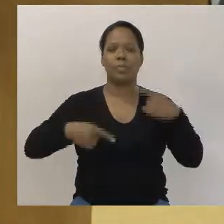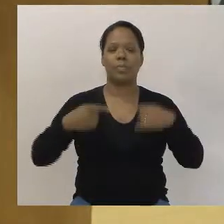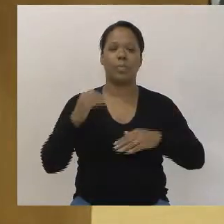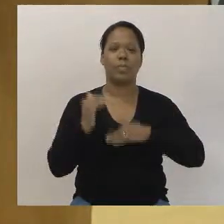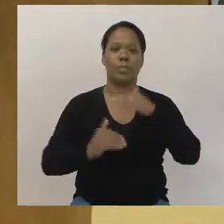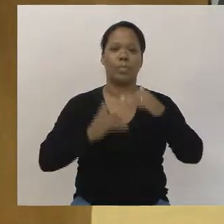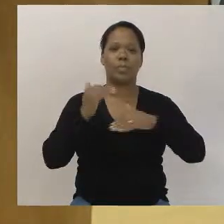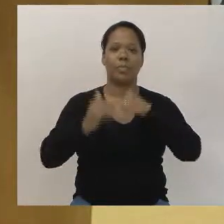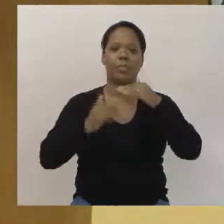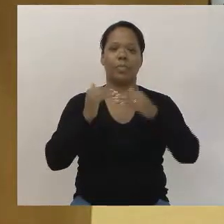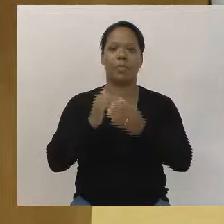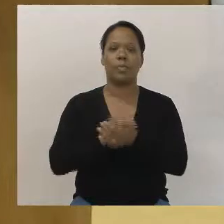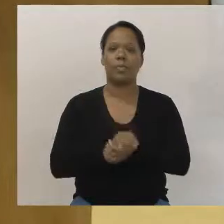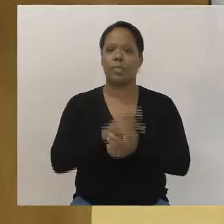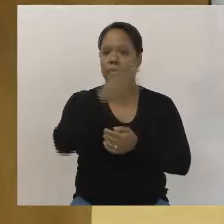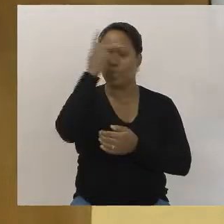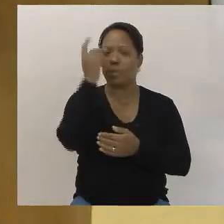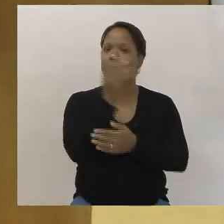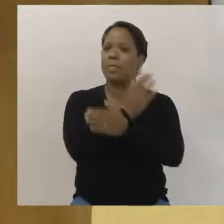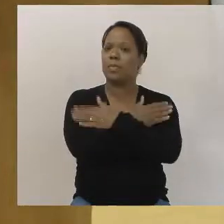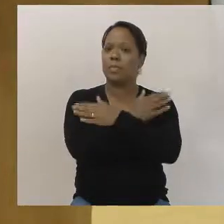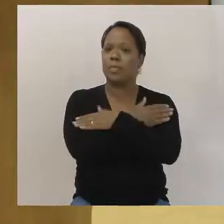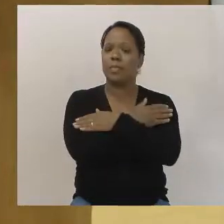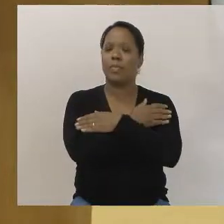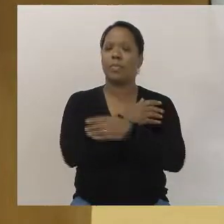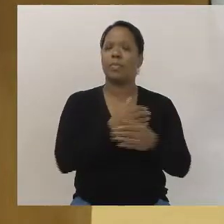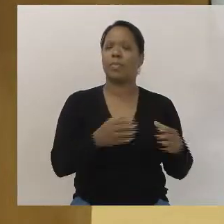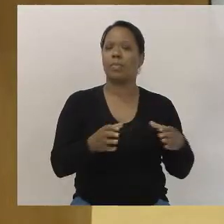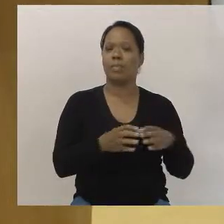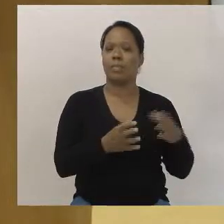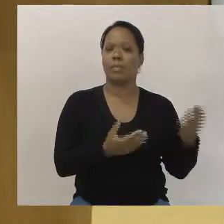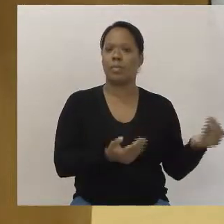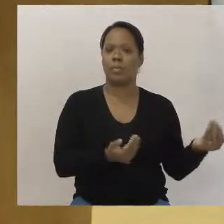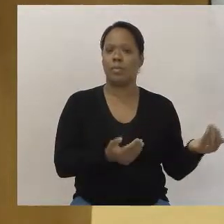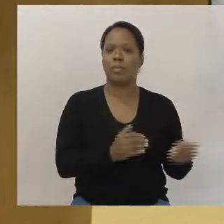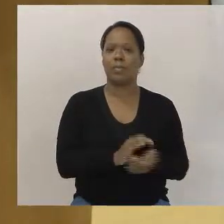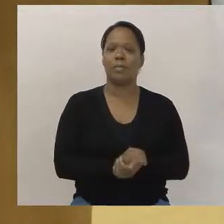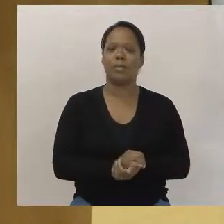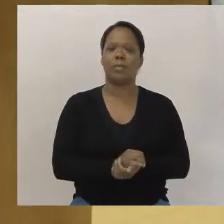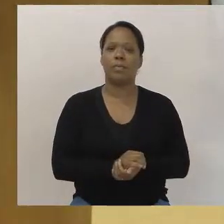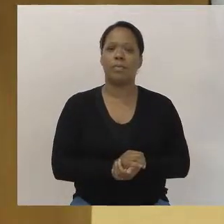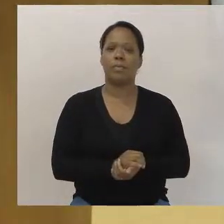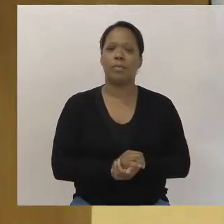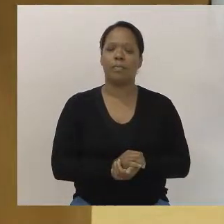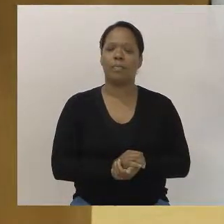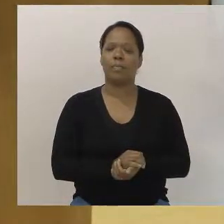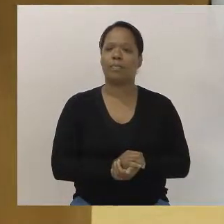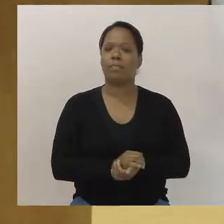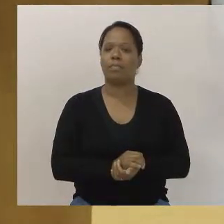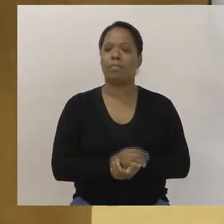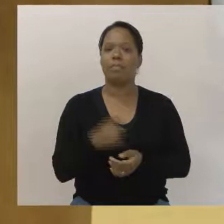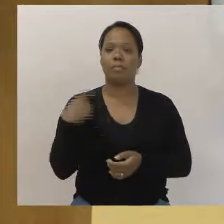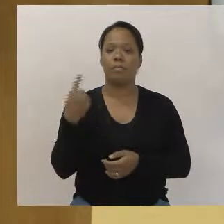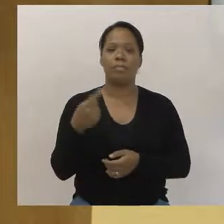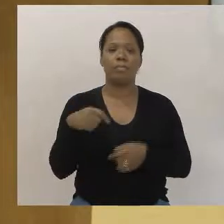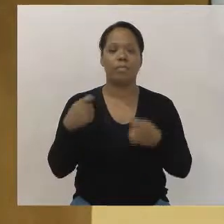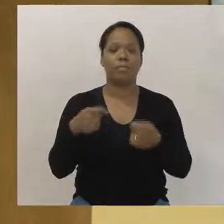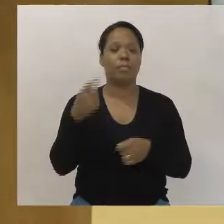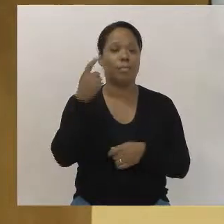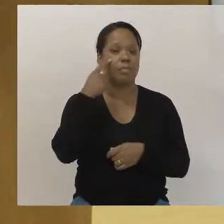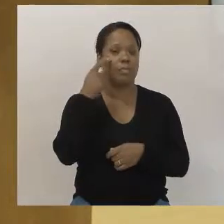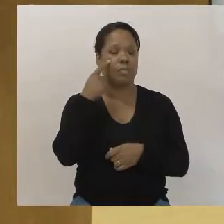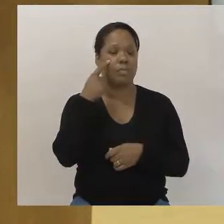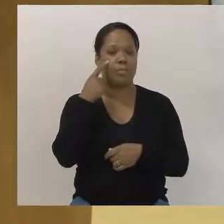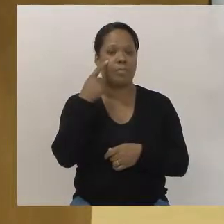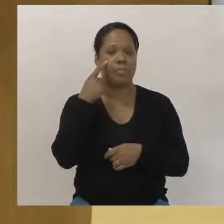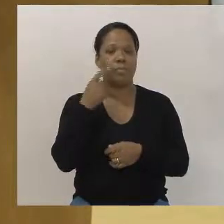econômico o desempregado e para a nossa juventude é uma coisa também aqui que a gente precisa ver outra coisa também que